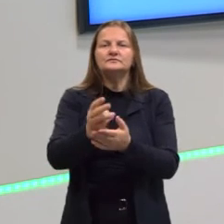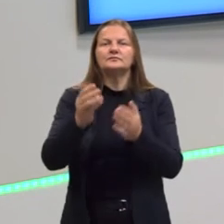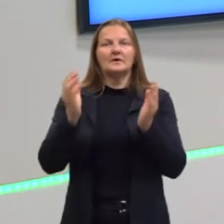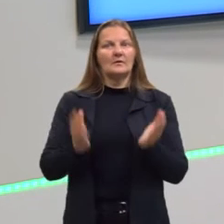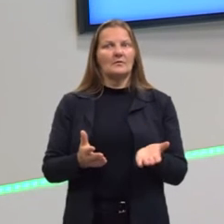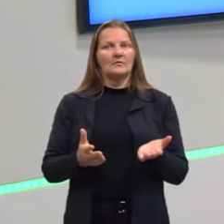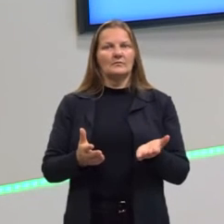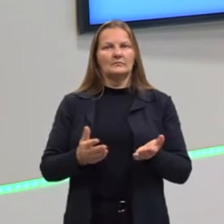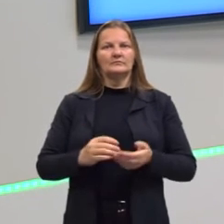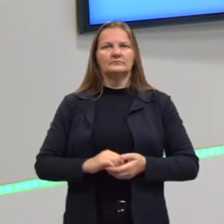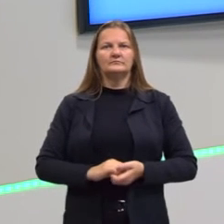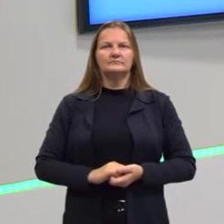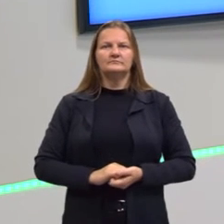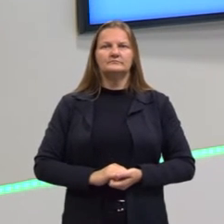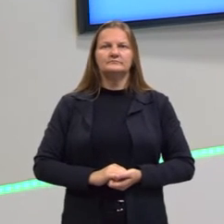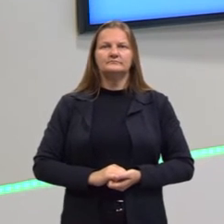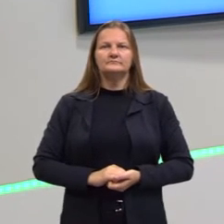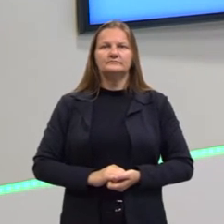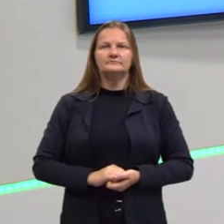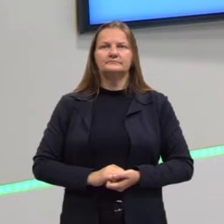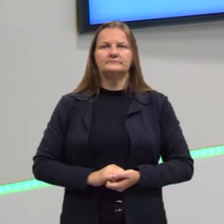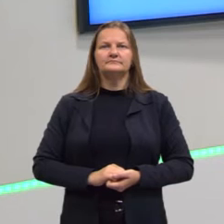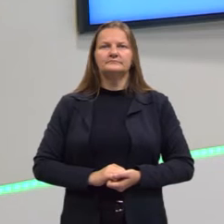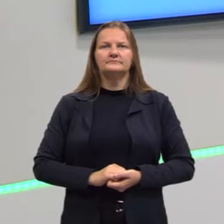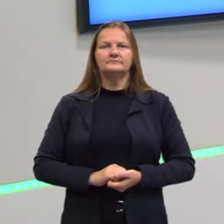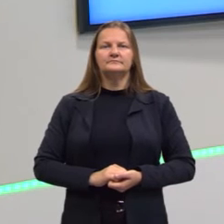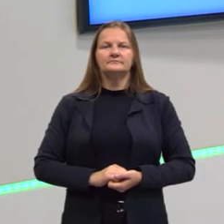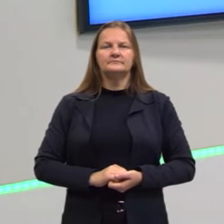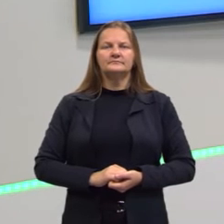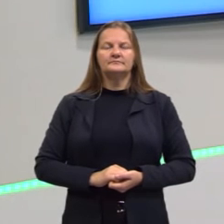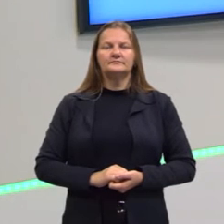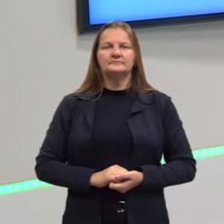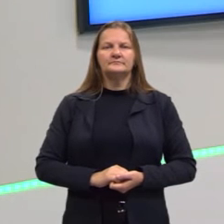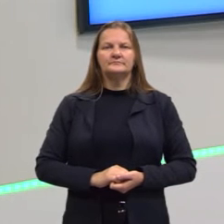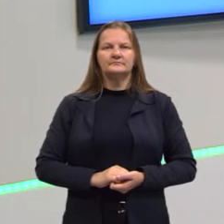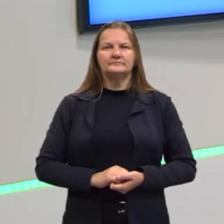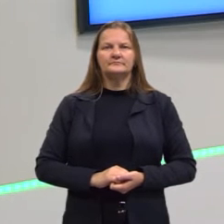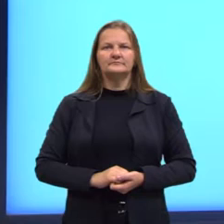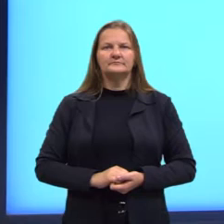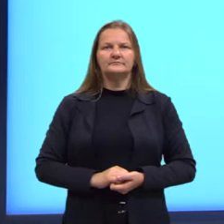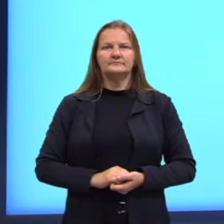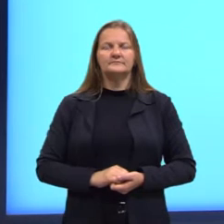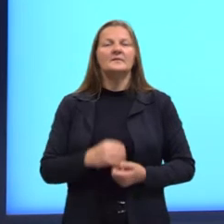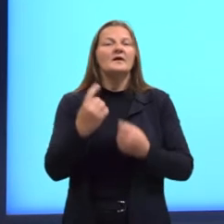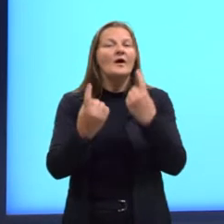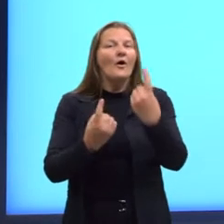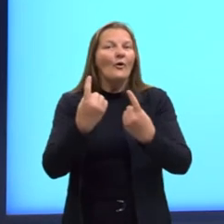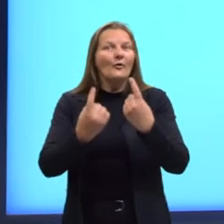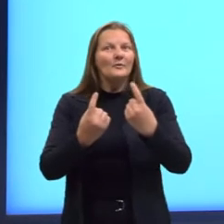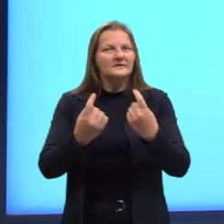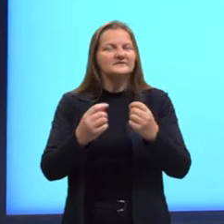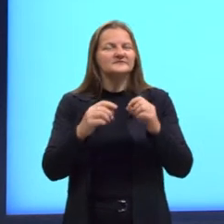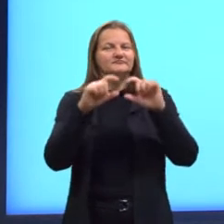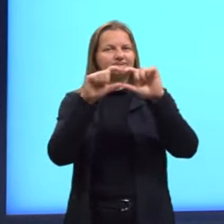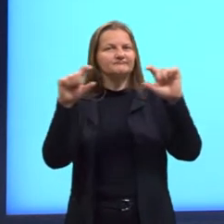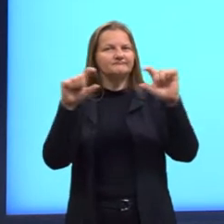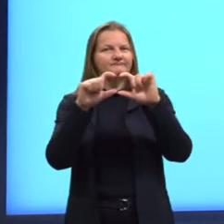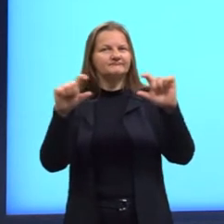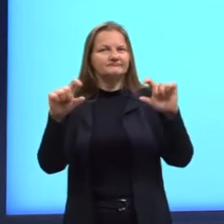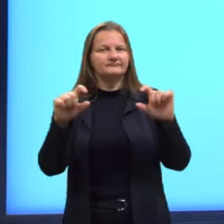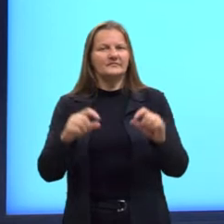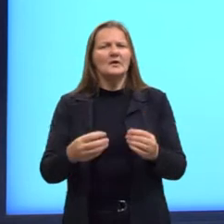no presente ok em algumas expressões Então